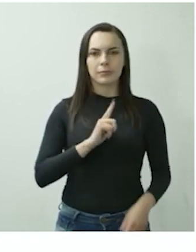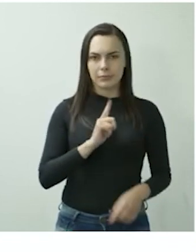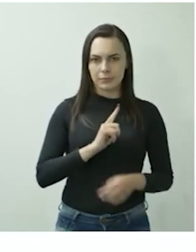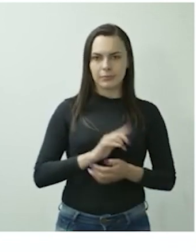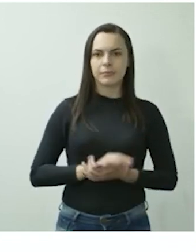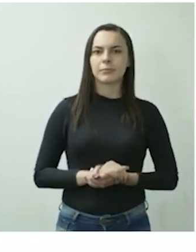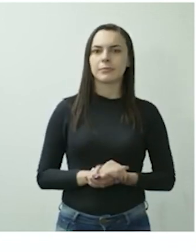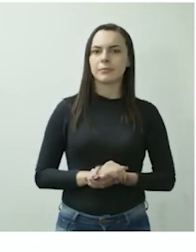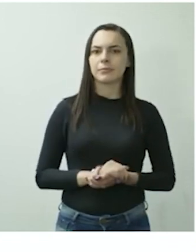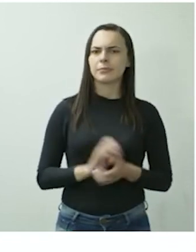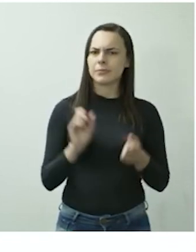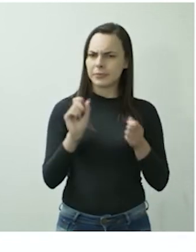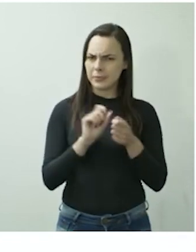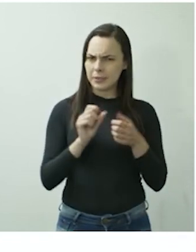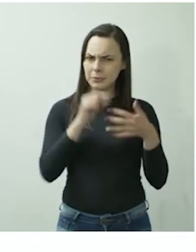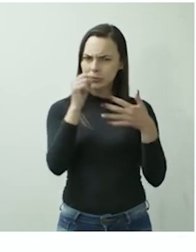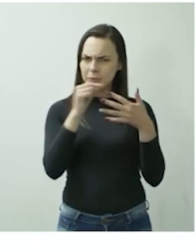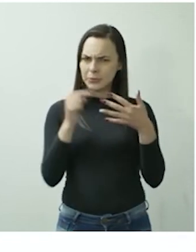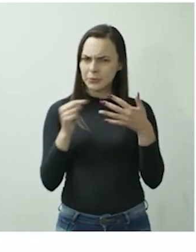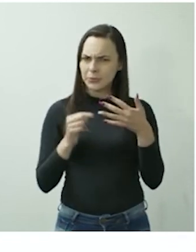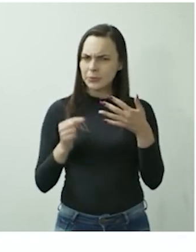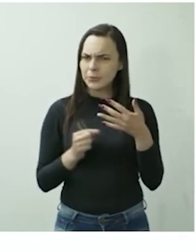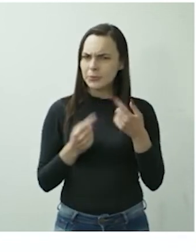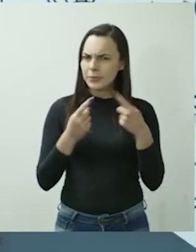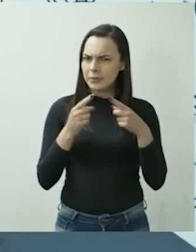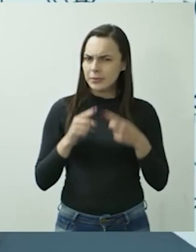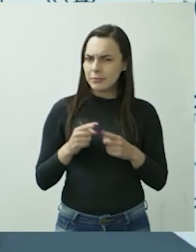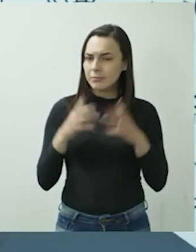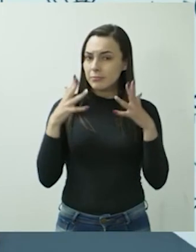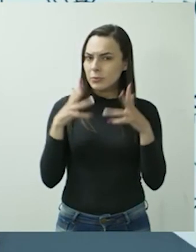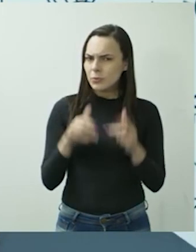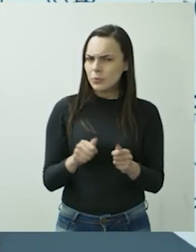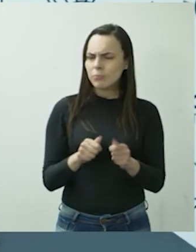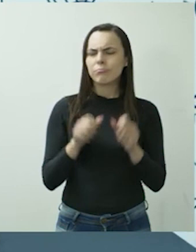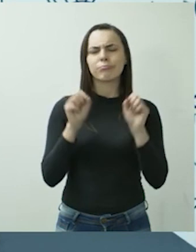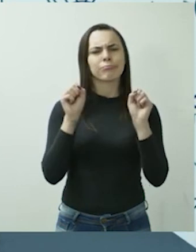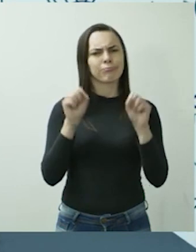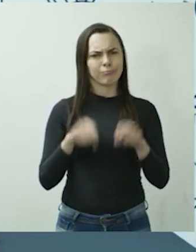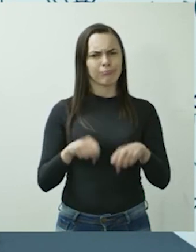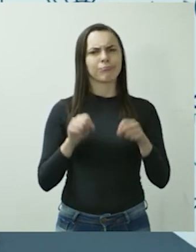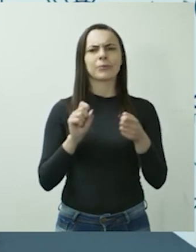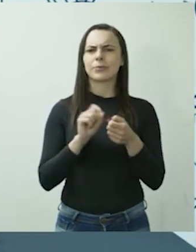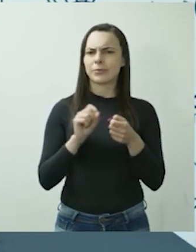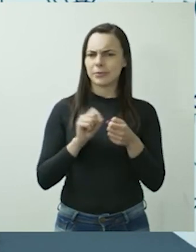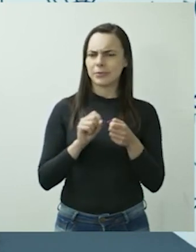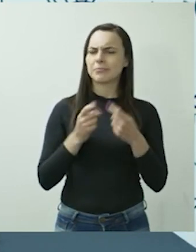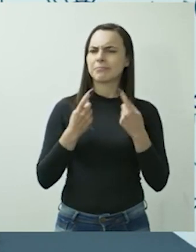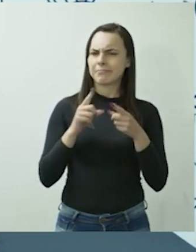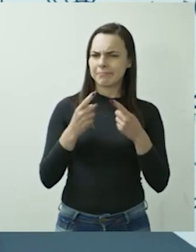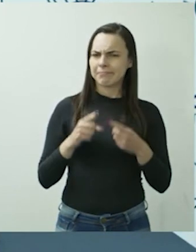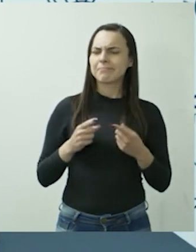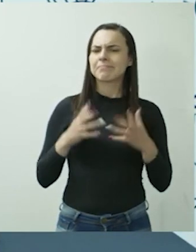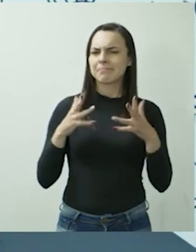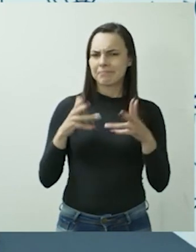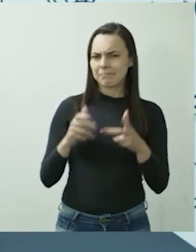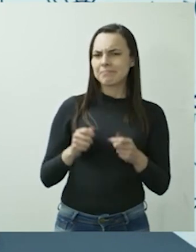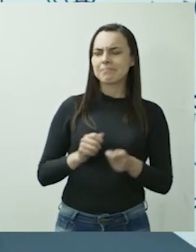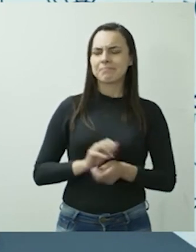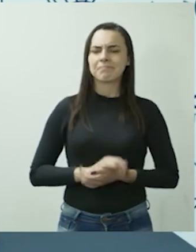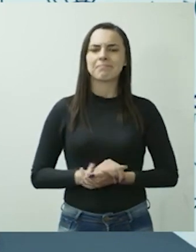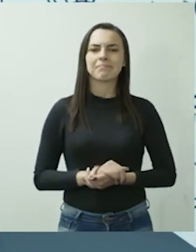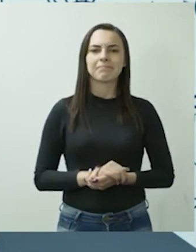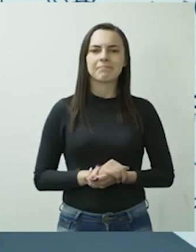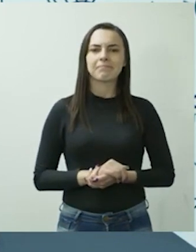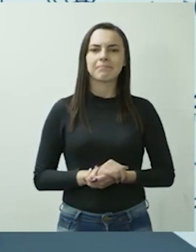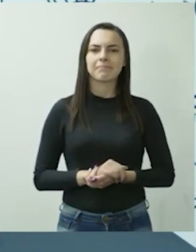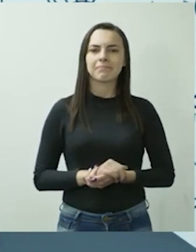desafios. Cumprimos com todos os desafios que a bruxa nos mandou? Sim, cumprimos com todos os desafios que ela nos mandou.